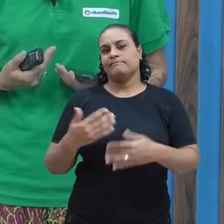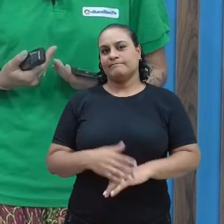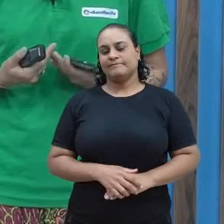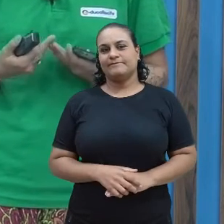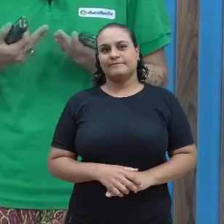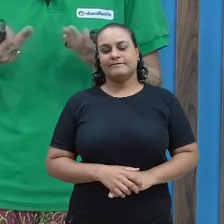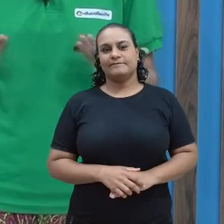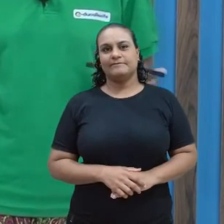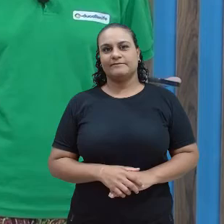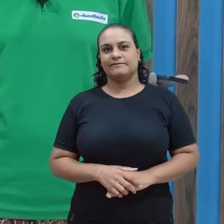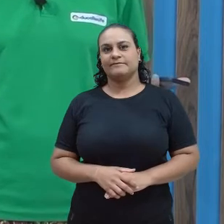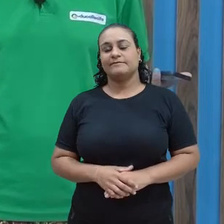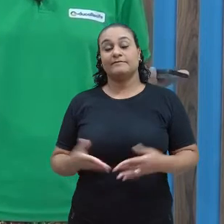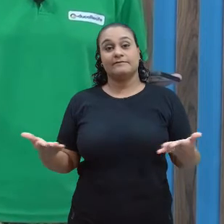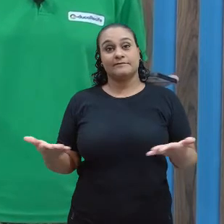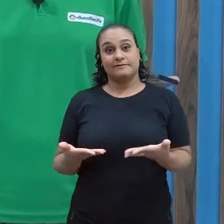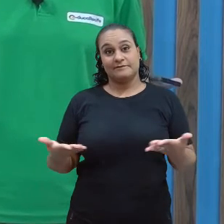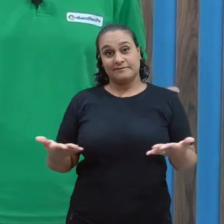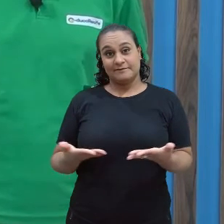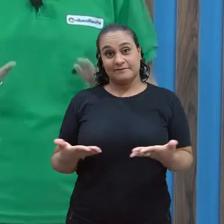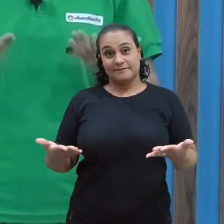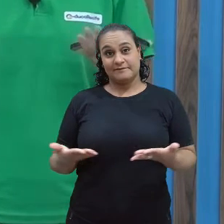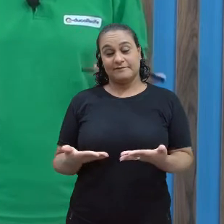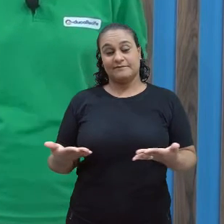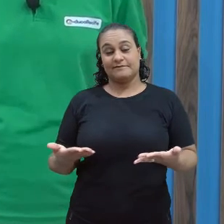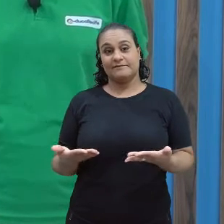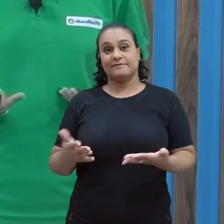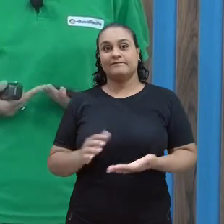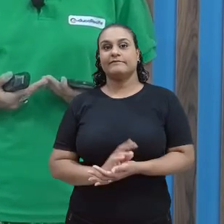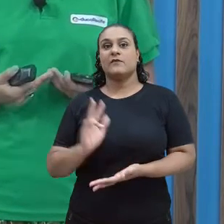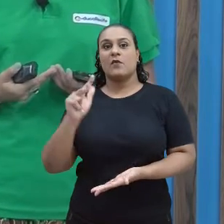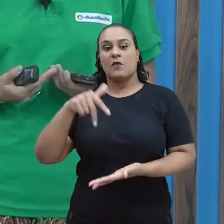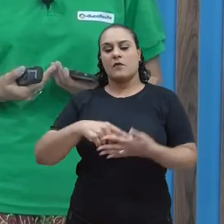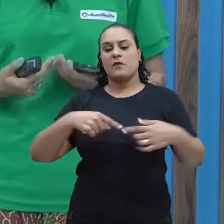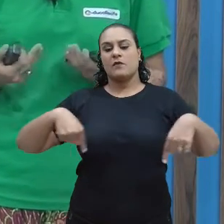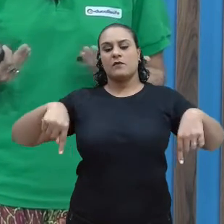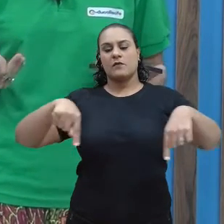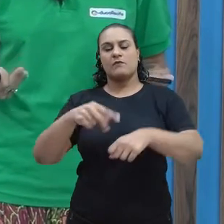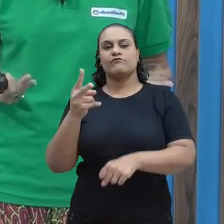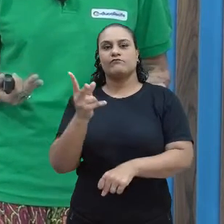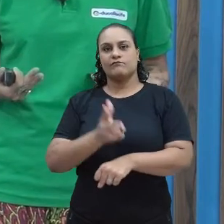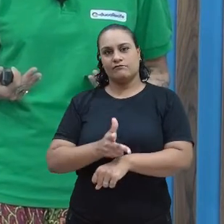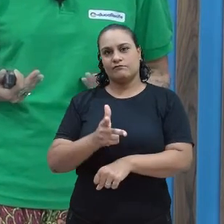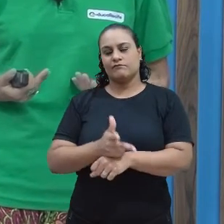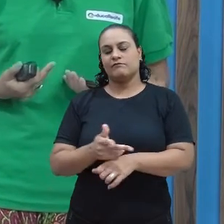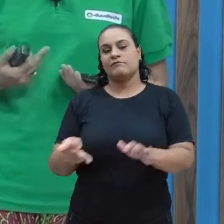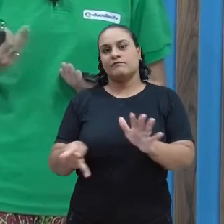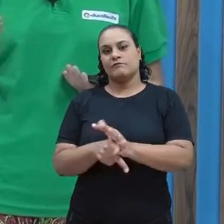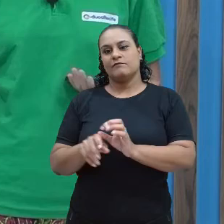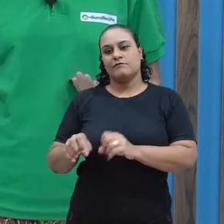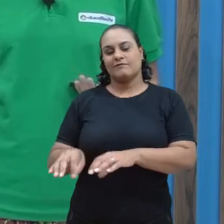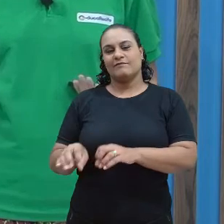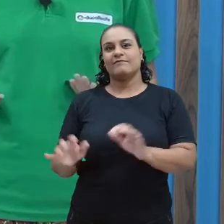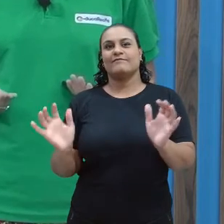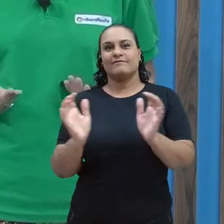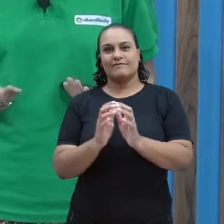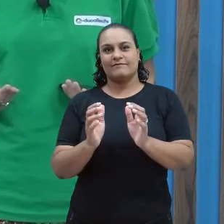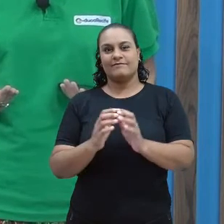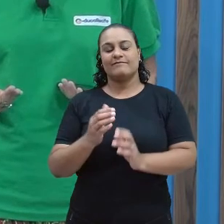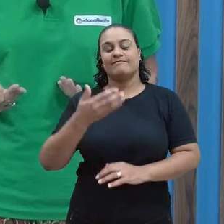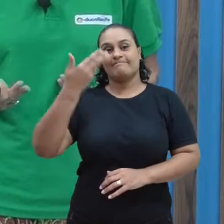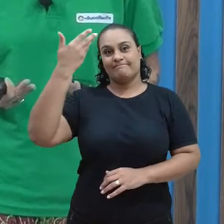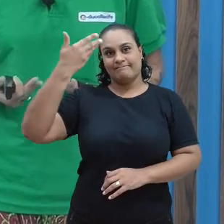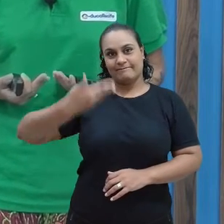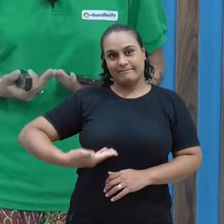vai agora tá aqui, né, nos estúdios do Educa Recife, onde a gente tem Elaine aqui,